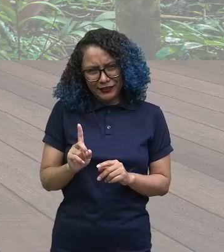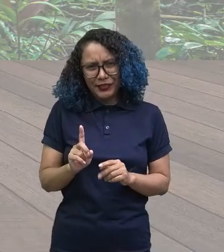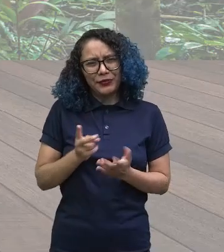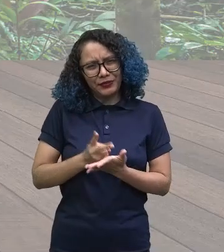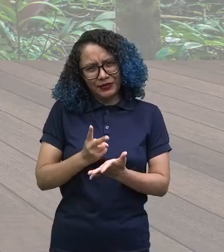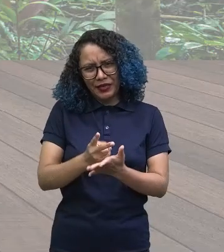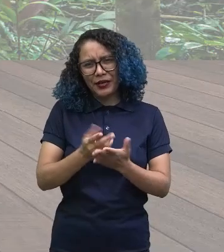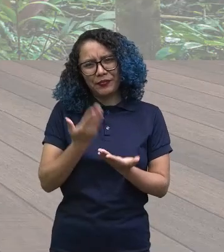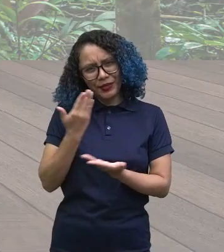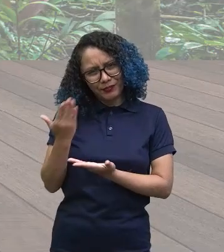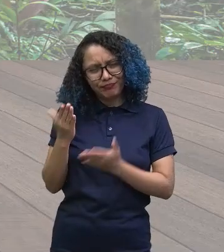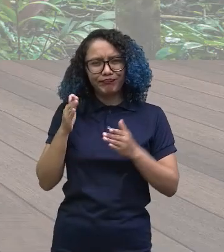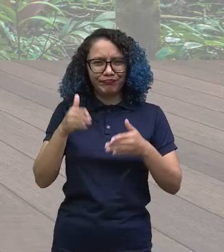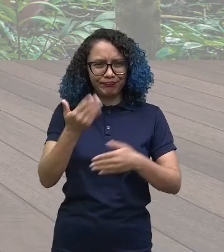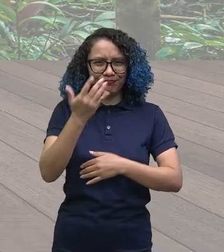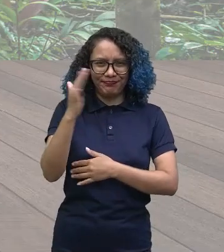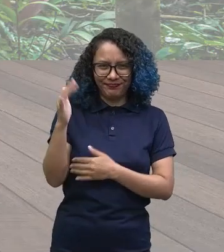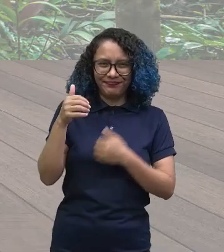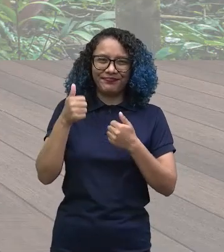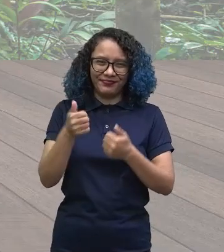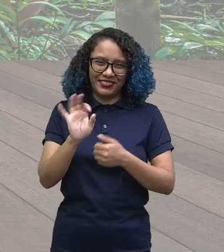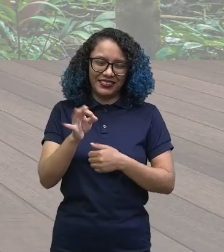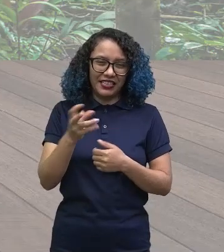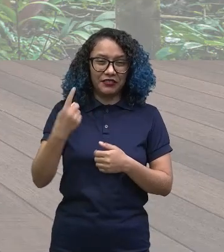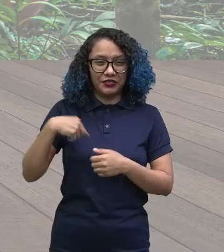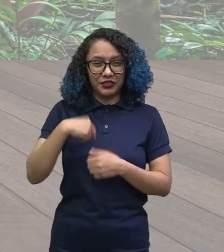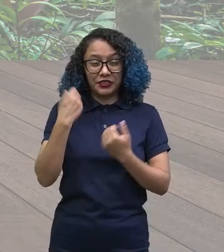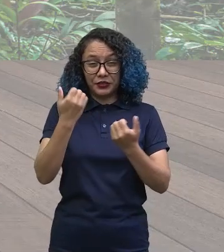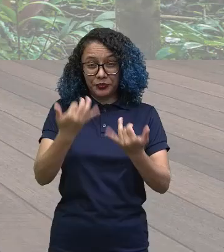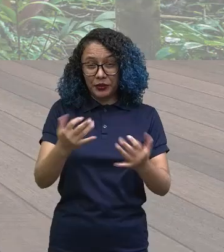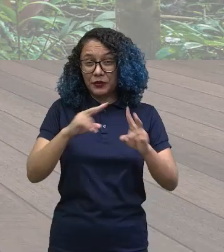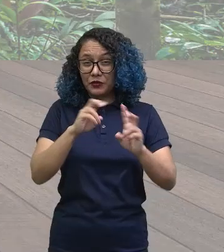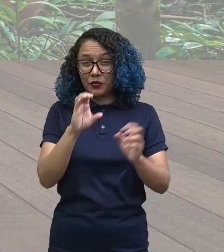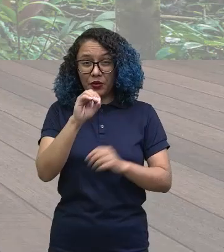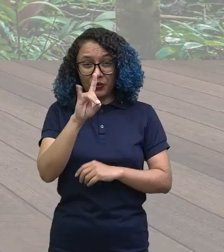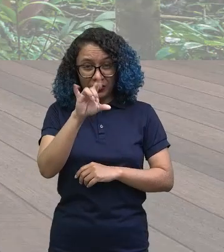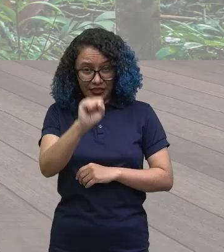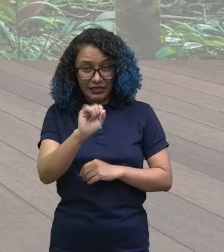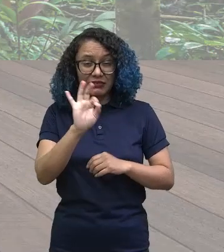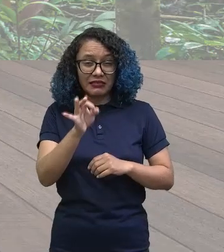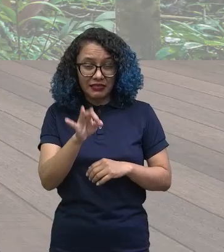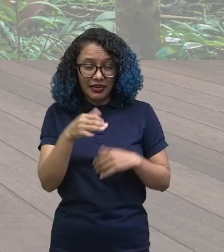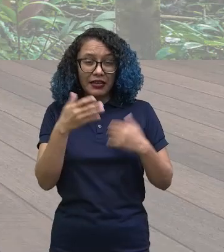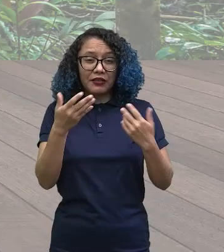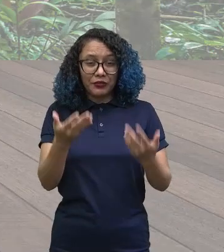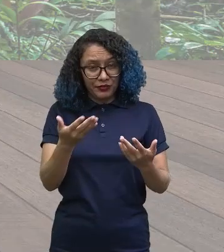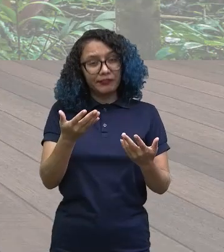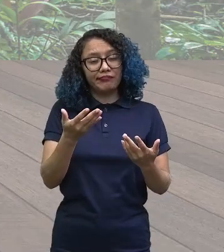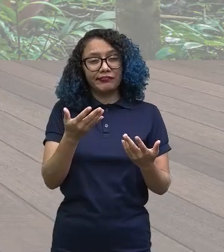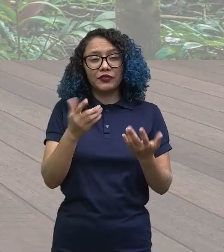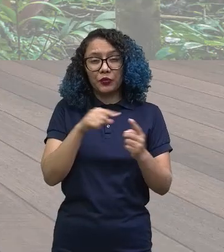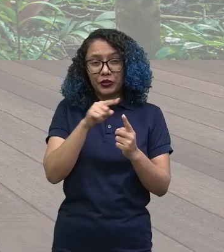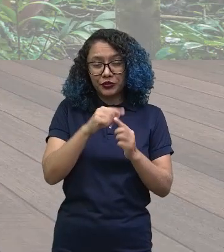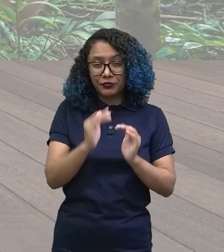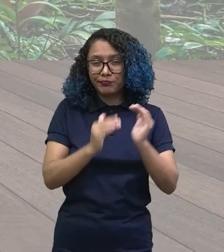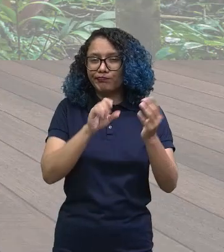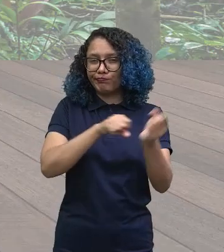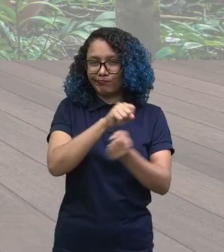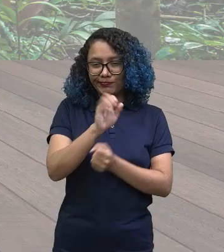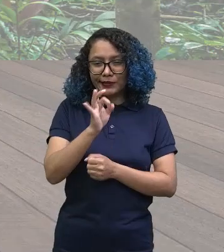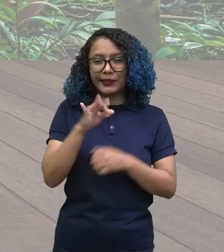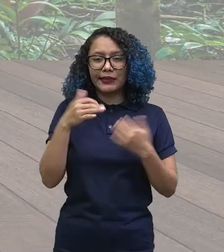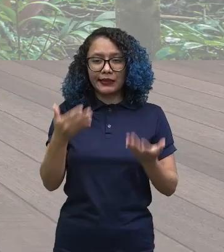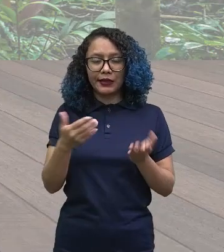essa aula que a gente trata das ODS, dos Objetivos de Desenvolvimento Sustentáveis, E